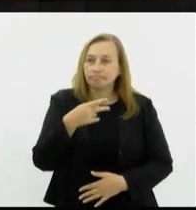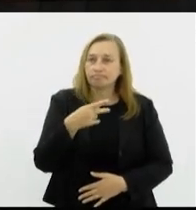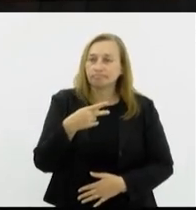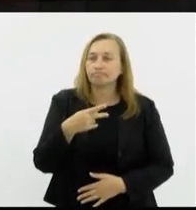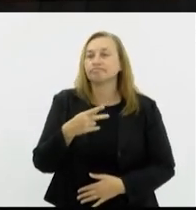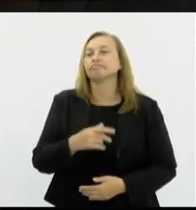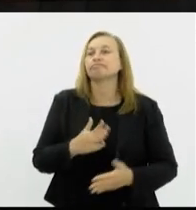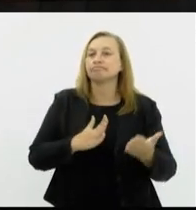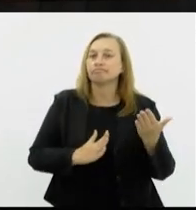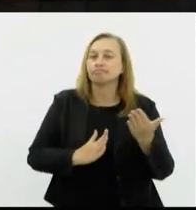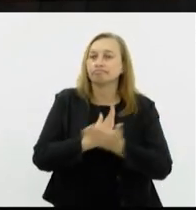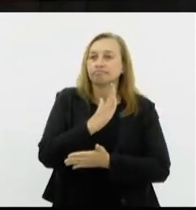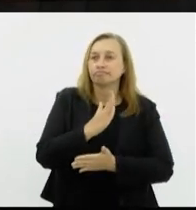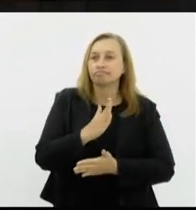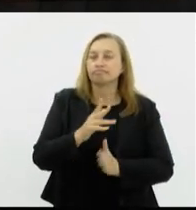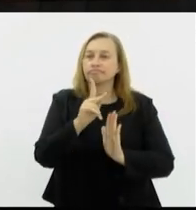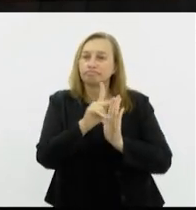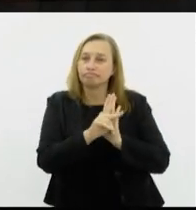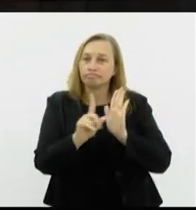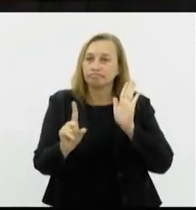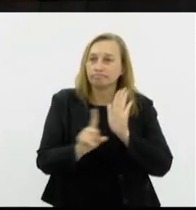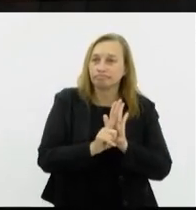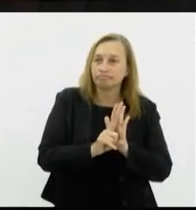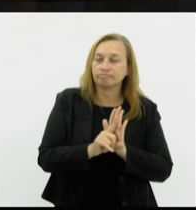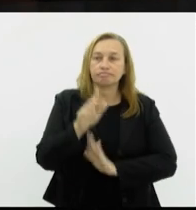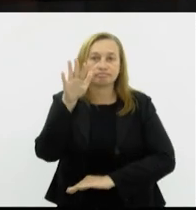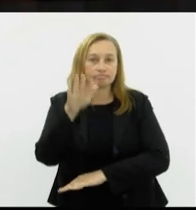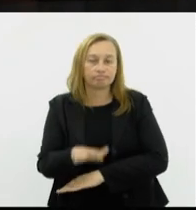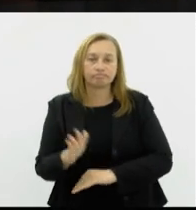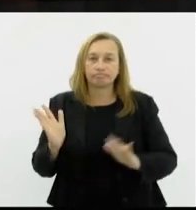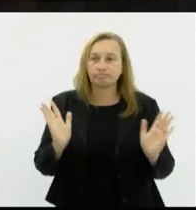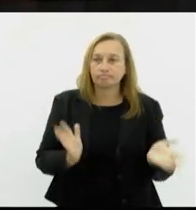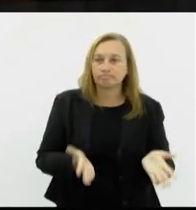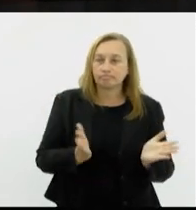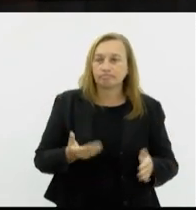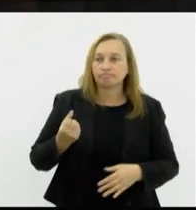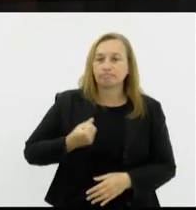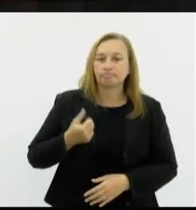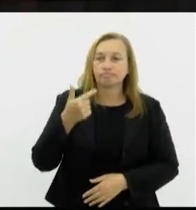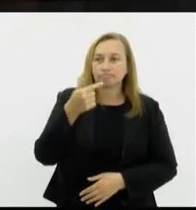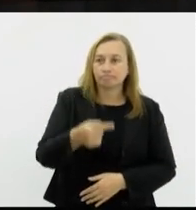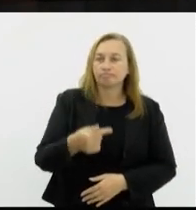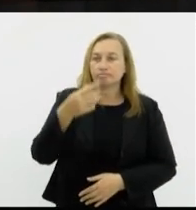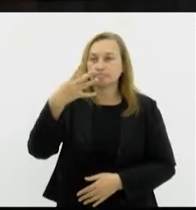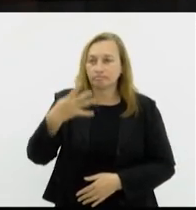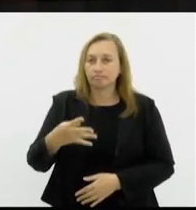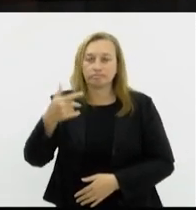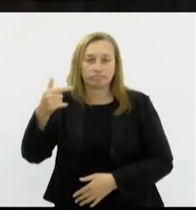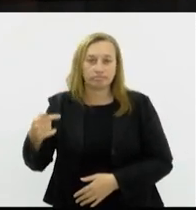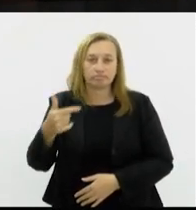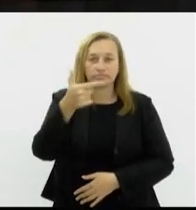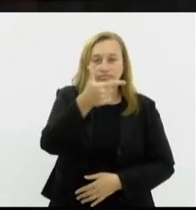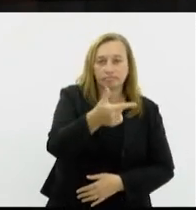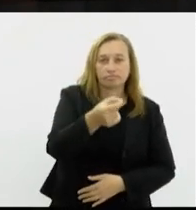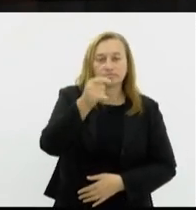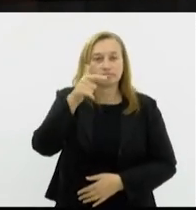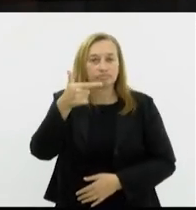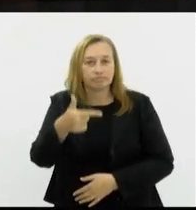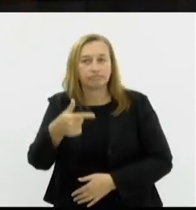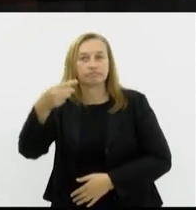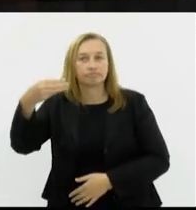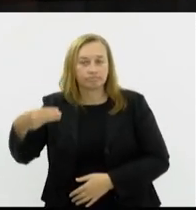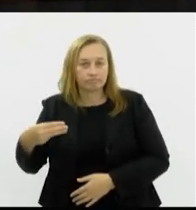da aprovação do meu projeto de lei na tarde de hoje, de número 747 de 2023,